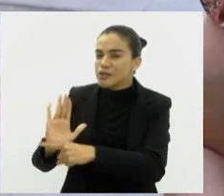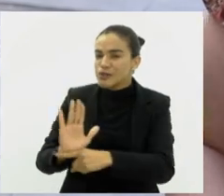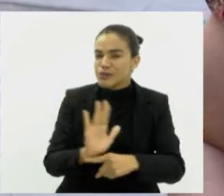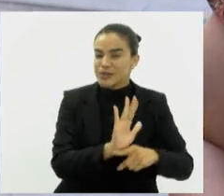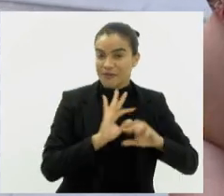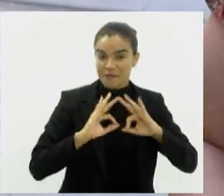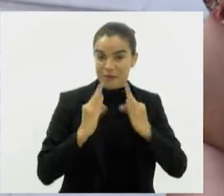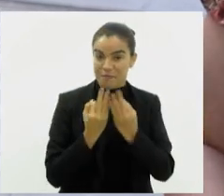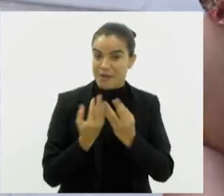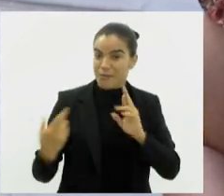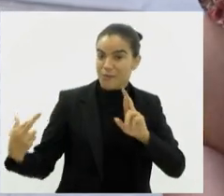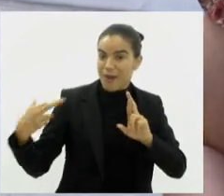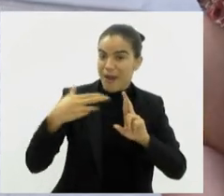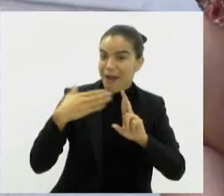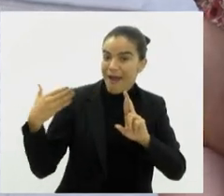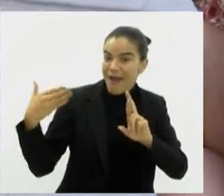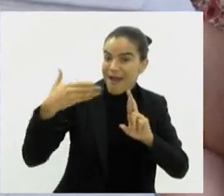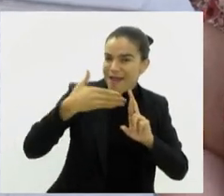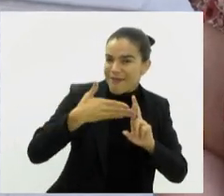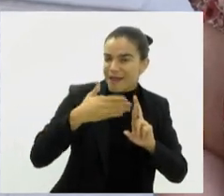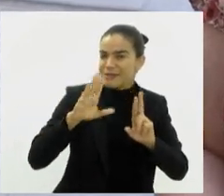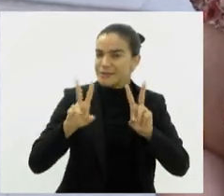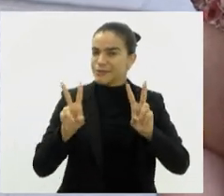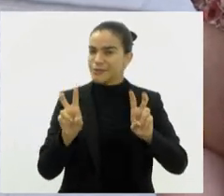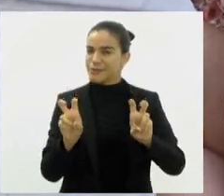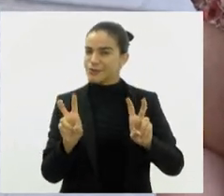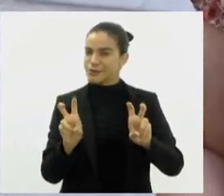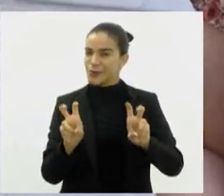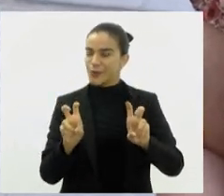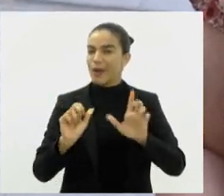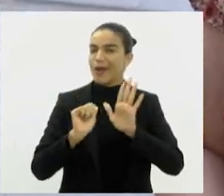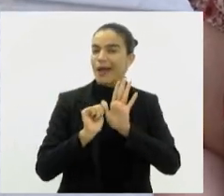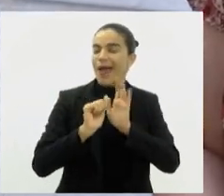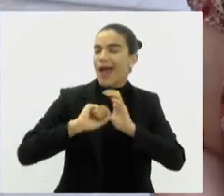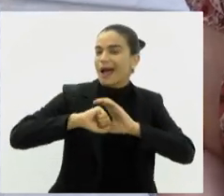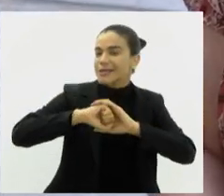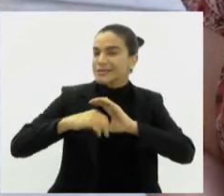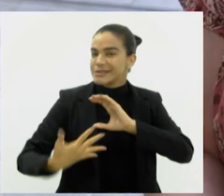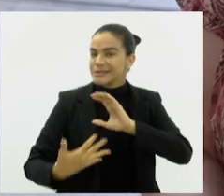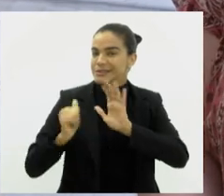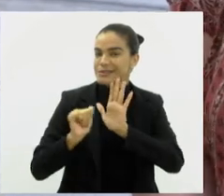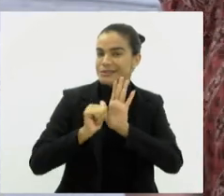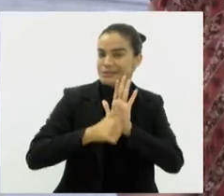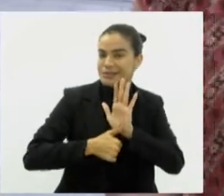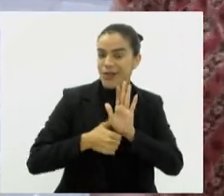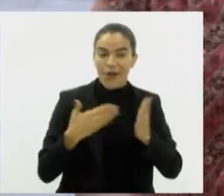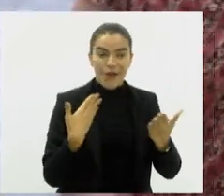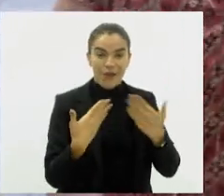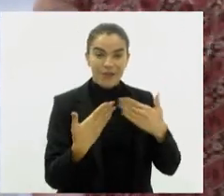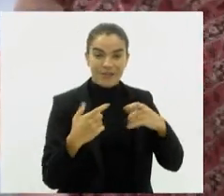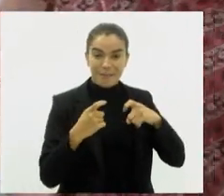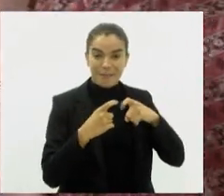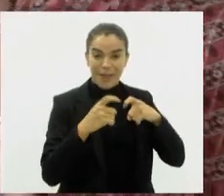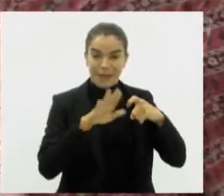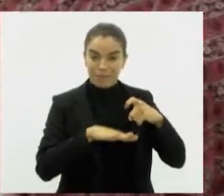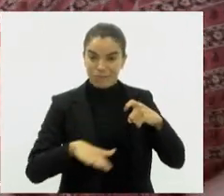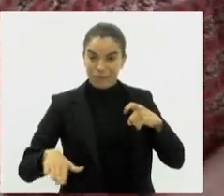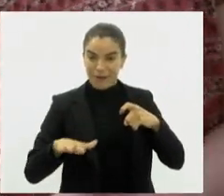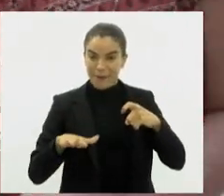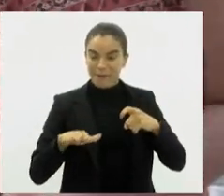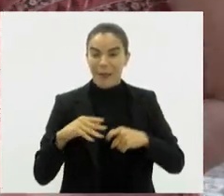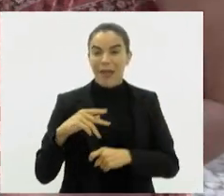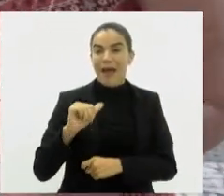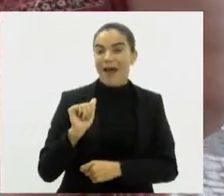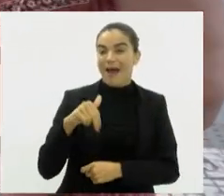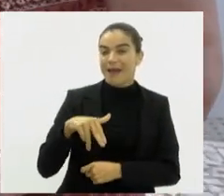é uma referência no Rio de Janeiro quando o assunto é a síndrome de Down, né? Nós vamos conversar agora com a pediatra Ana Paula Baumblatt. Bom dia,